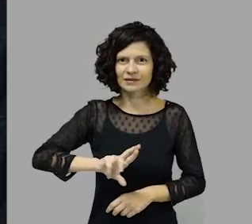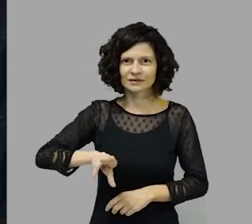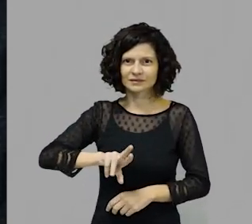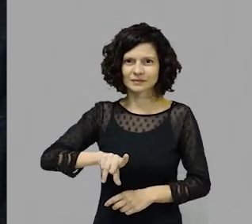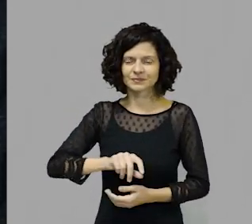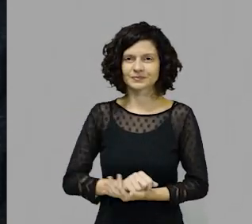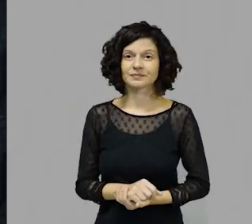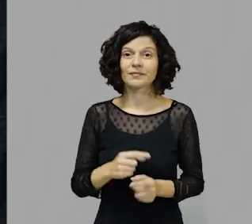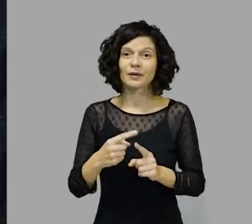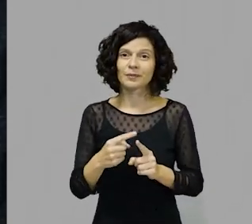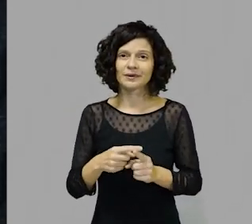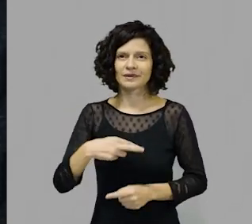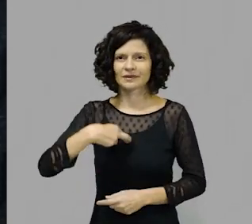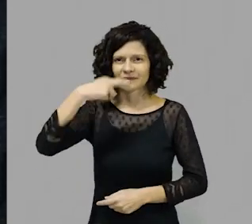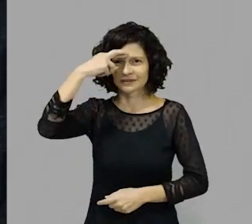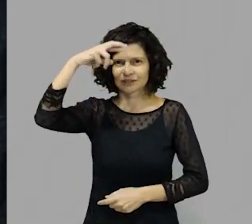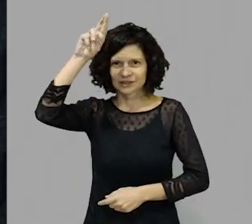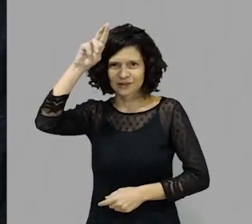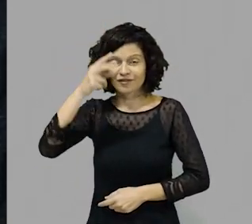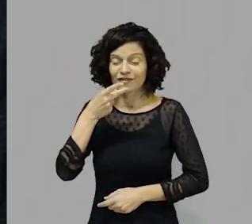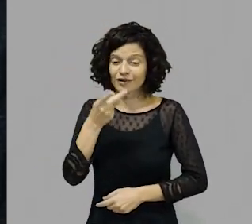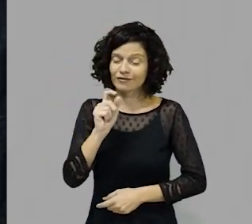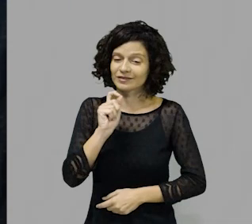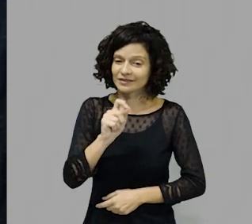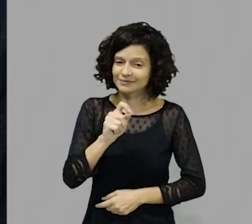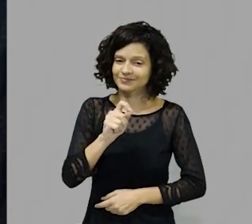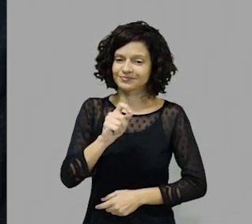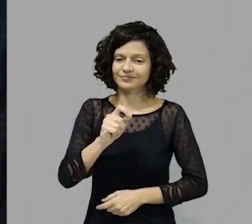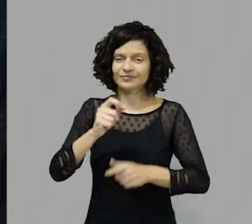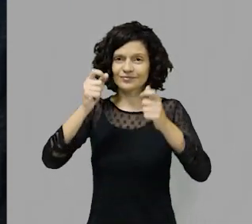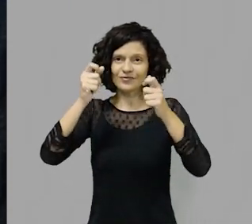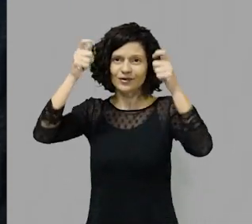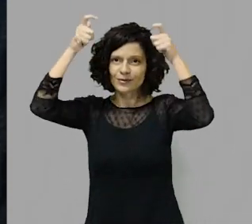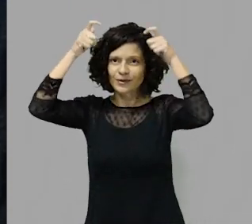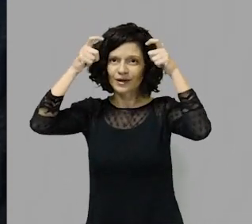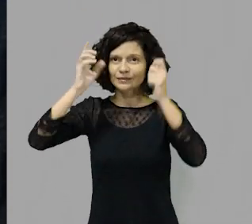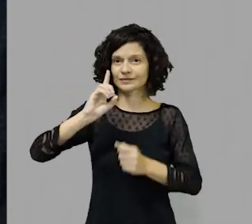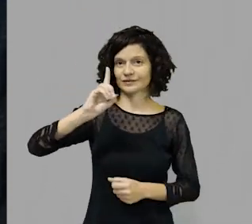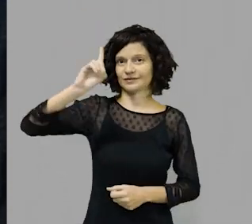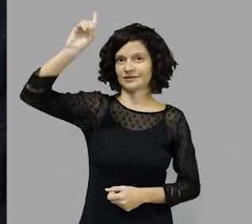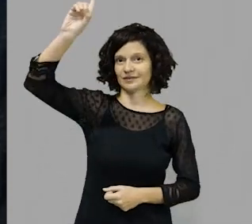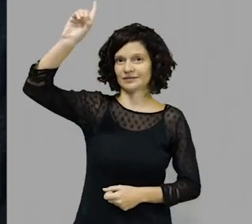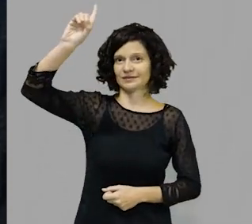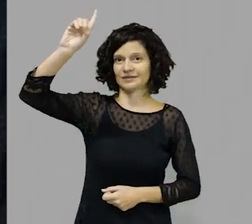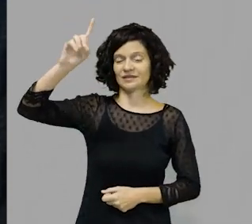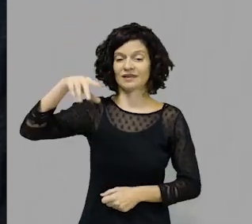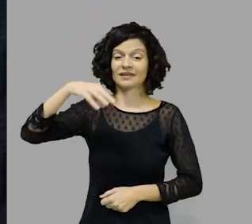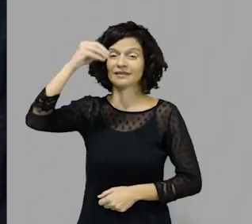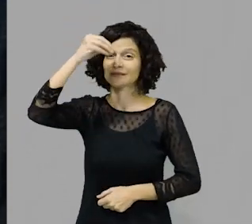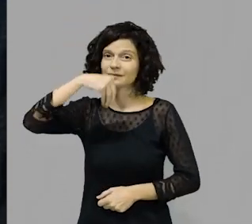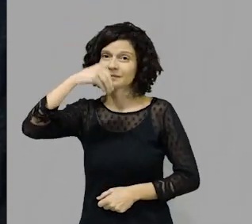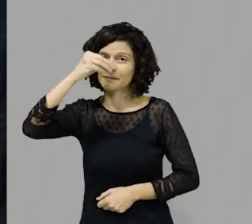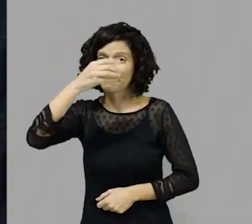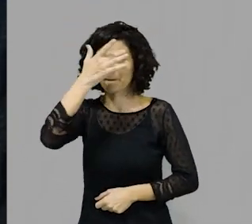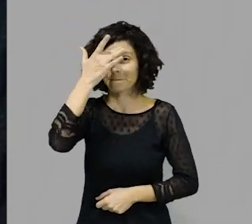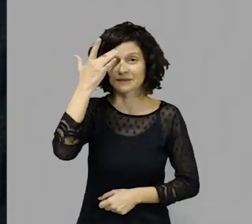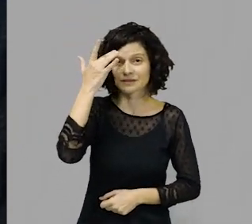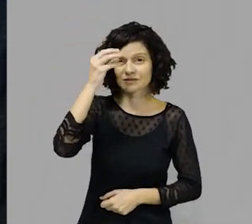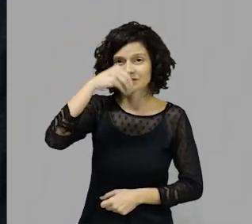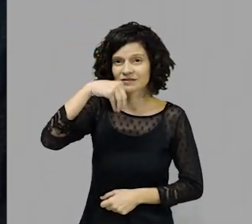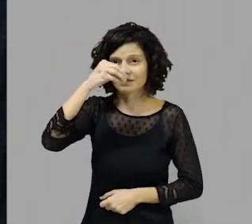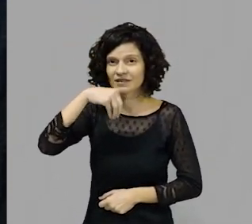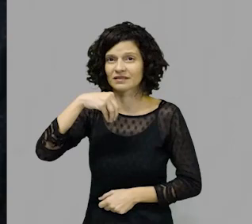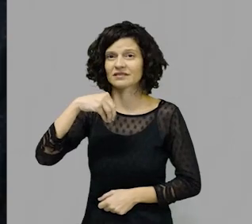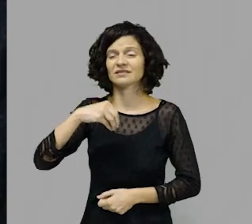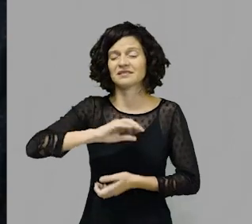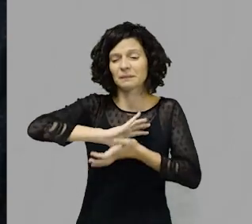de que o reino dos céus, o reino de Deus, era o reino dos pobres, dos fracos e dos oprimidos. Entendeu? Então tinha essa ideia de que o pobre